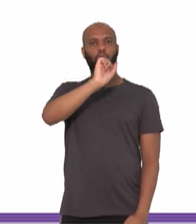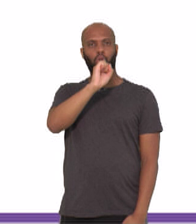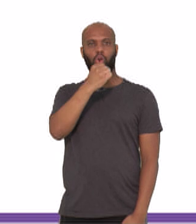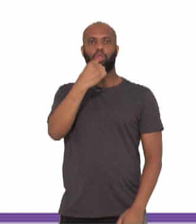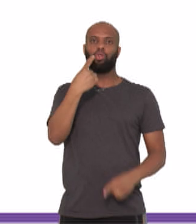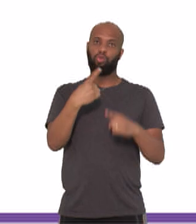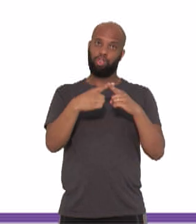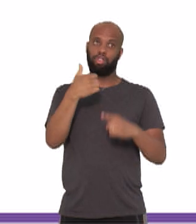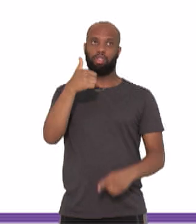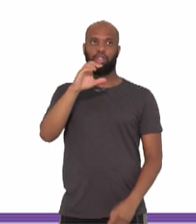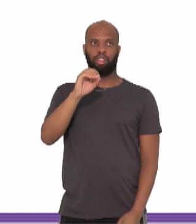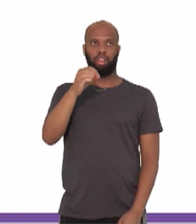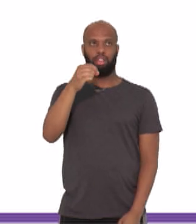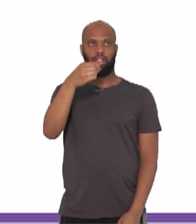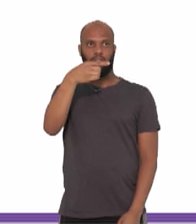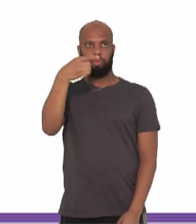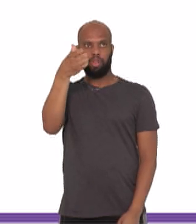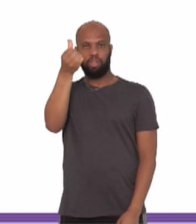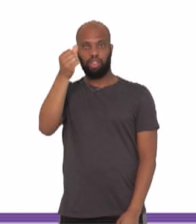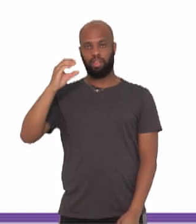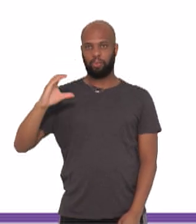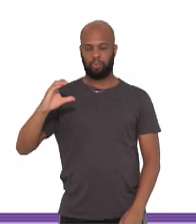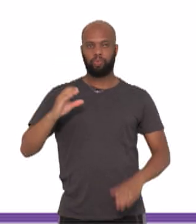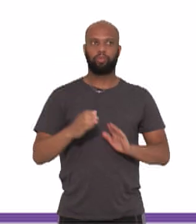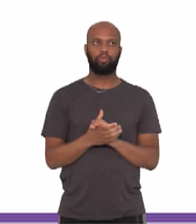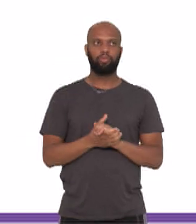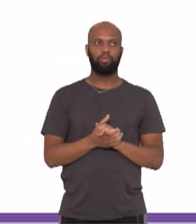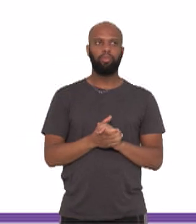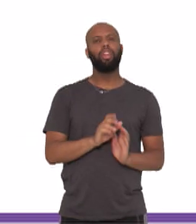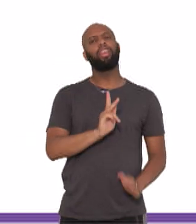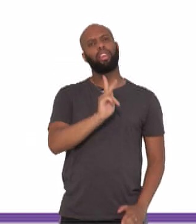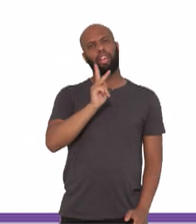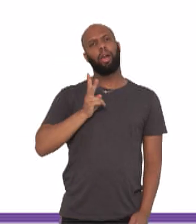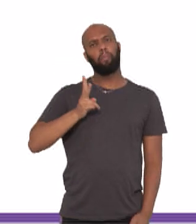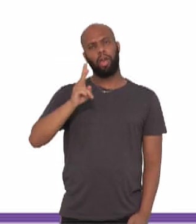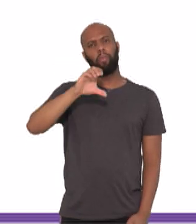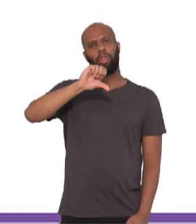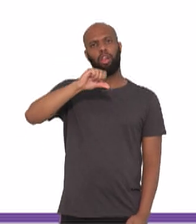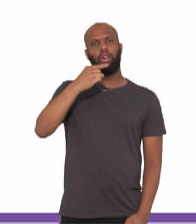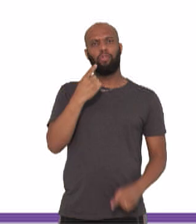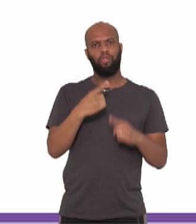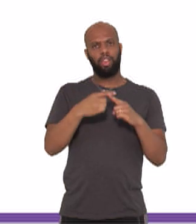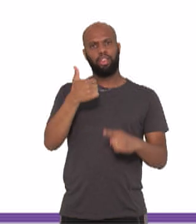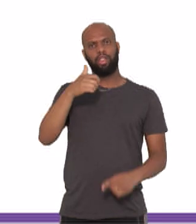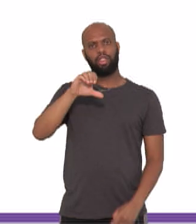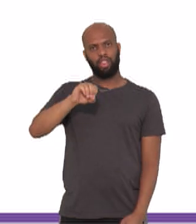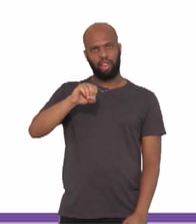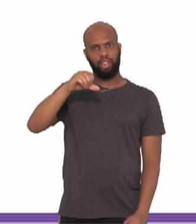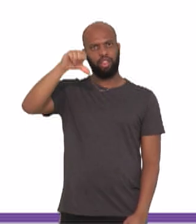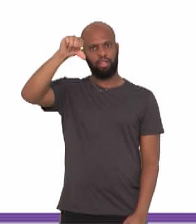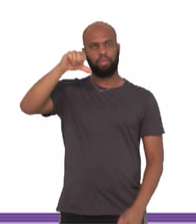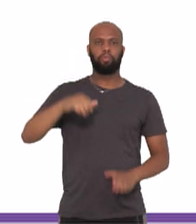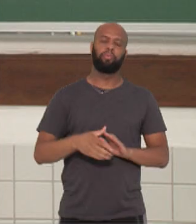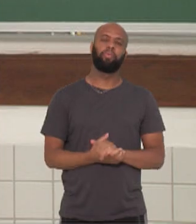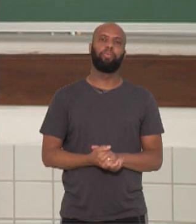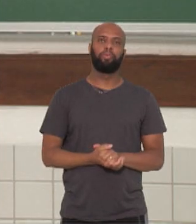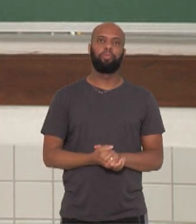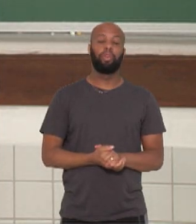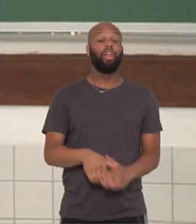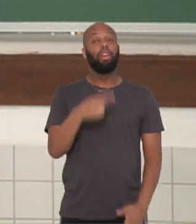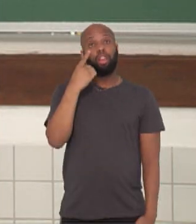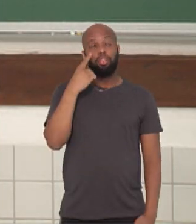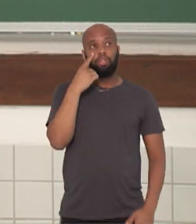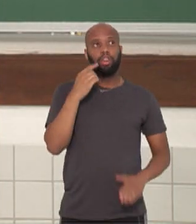carga. Considere K igual 9 vezes 10 a nona Newton vezes metro ao quadrado por coulomb quadrado. Então percebo que